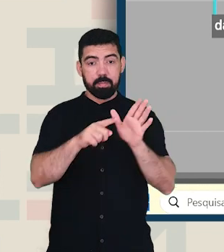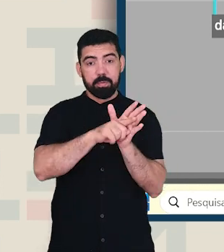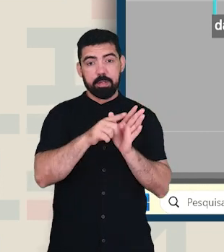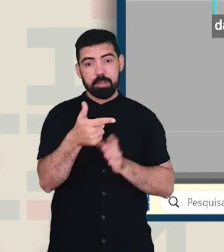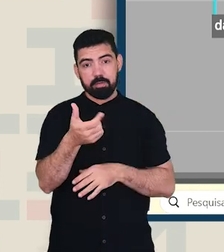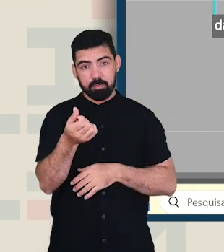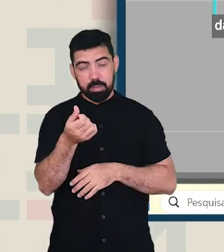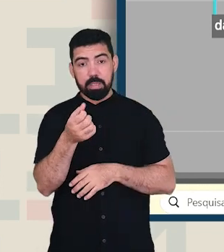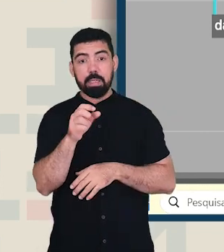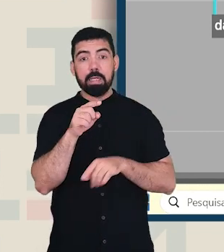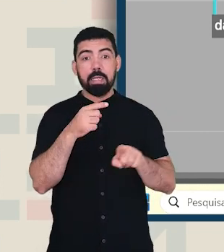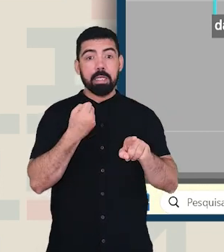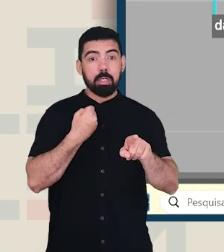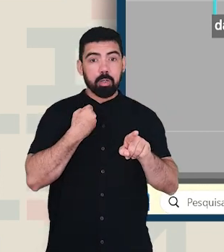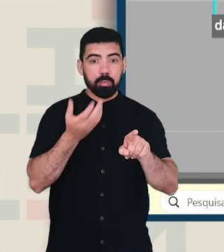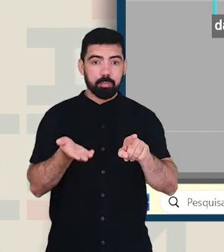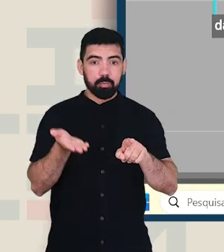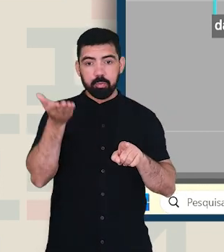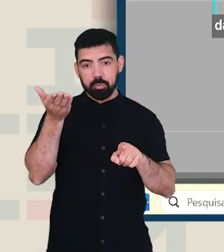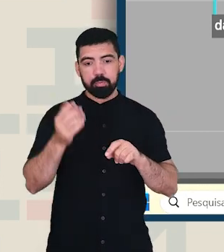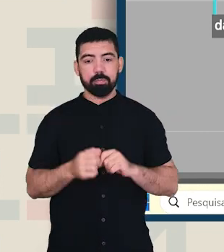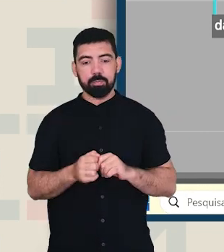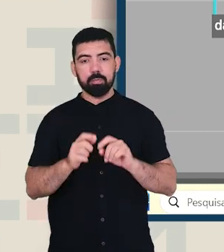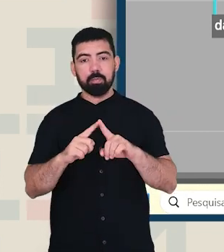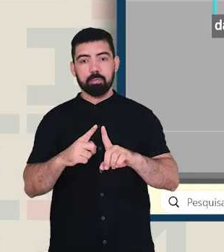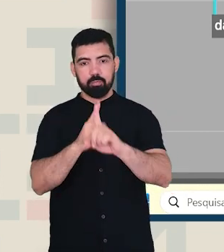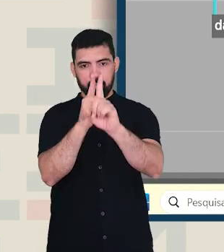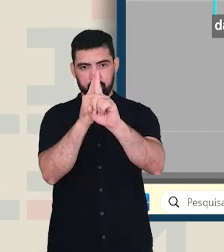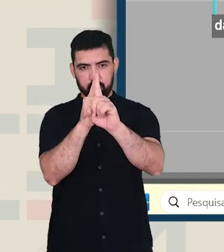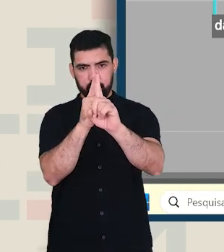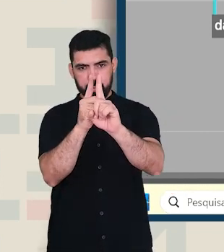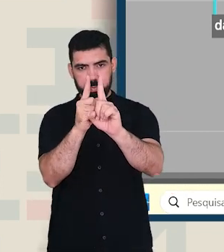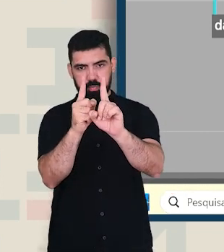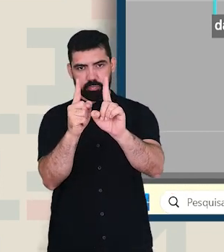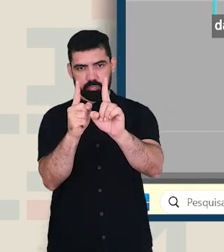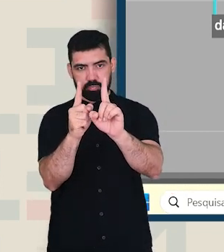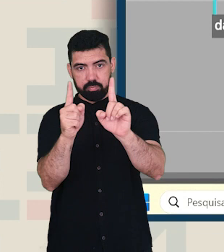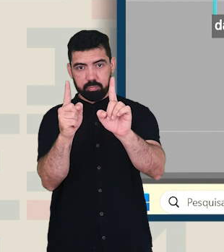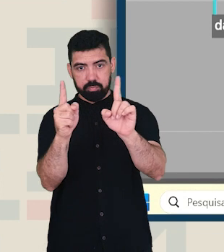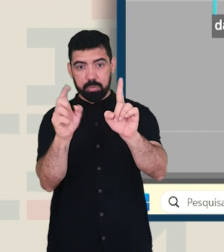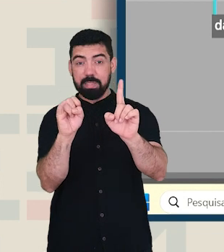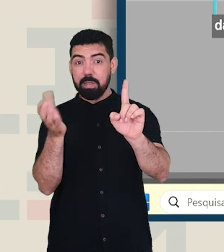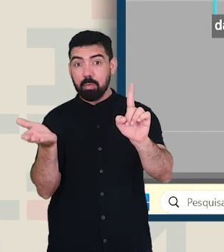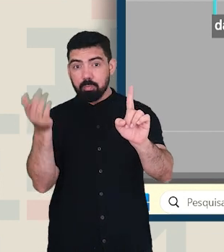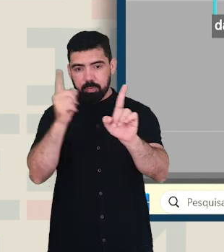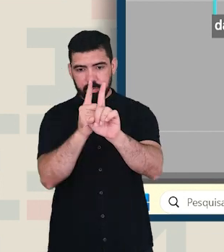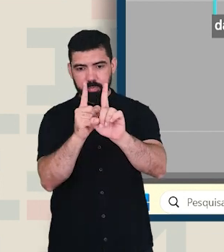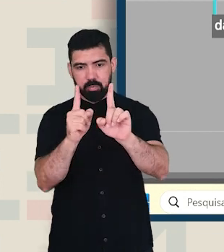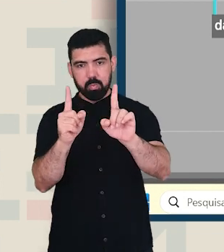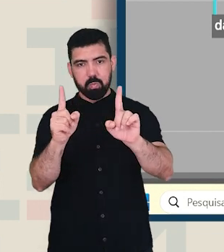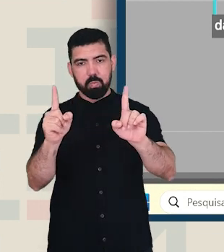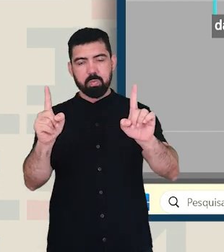esse número vai subindo, as duas ondas se separam. Amplitude.